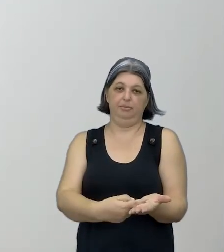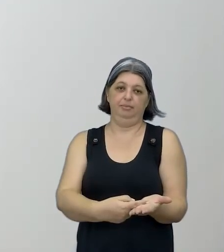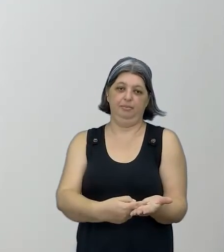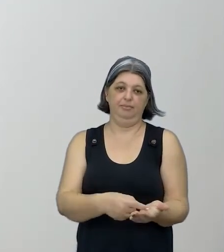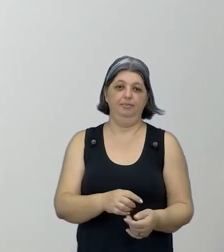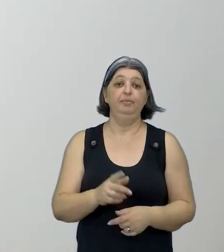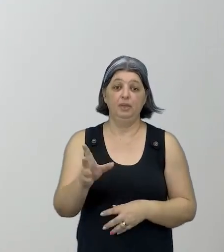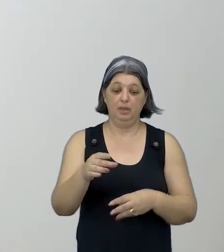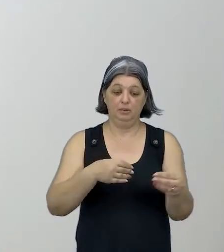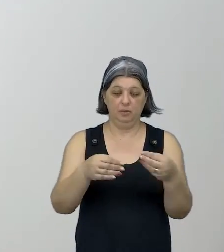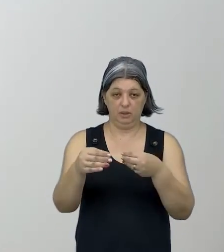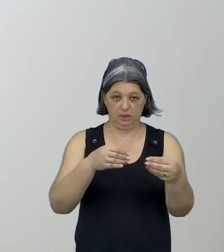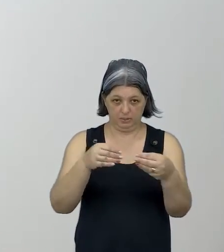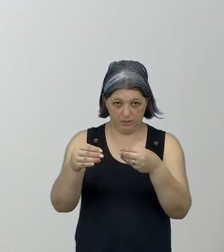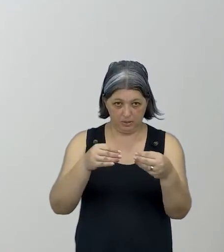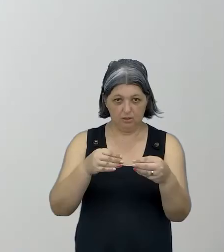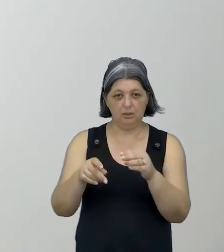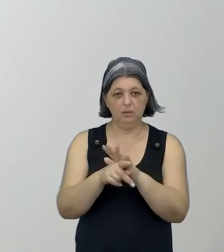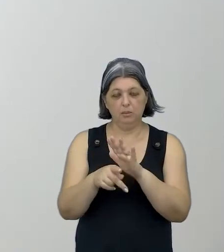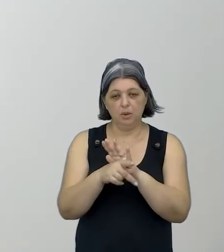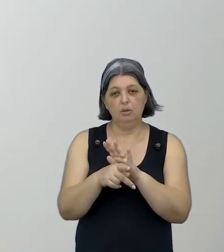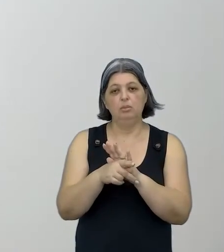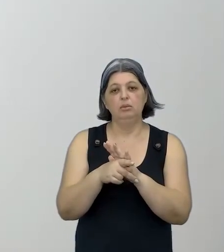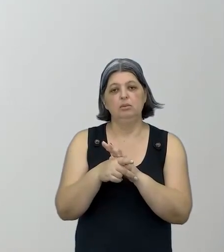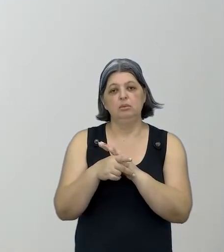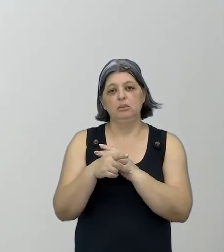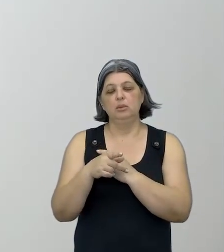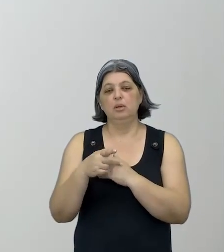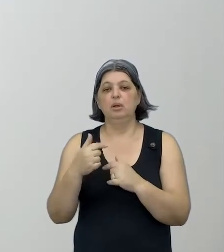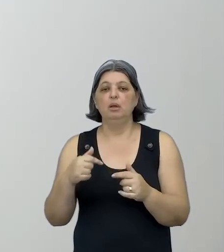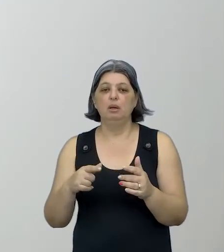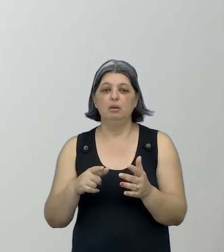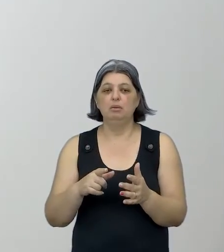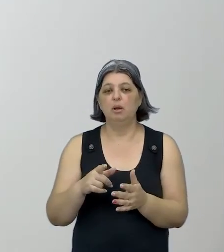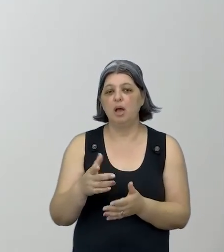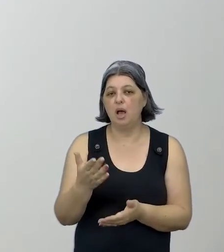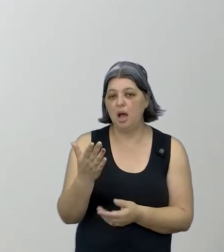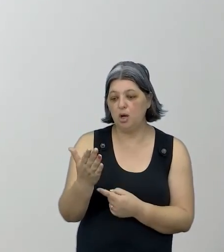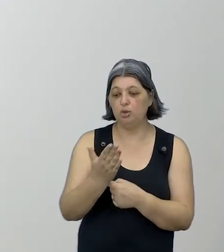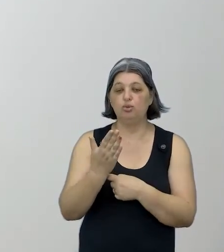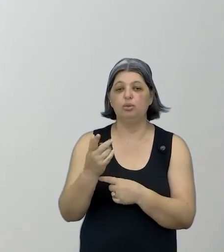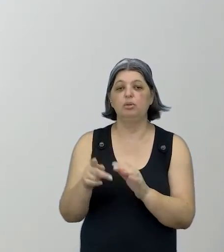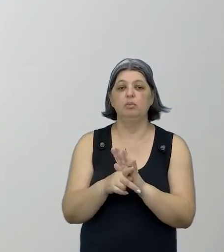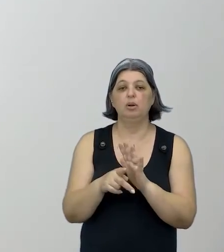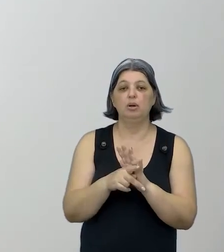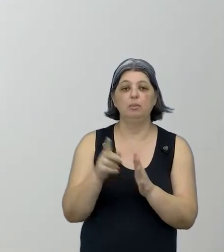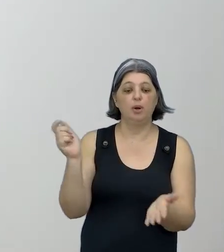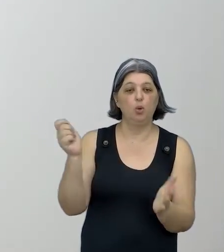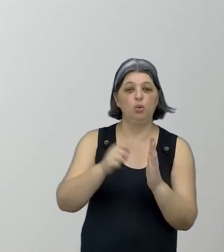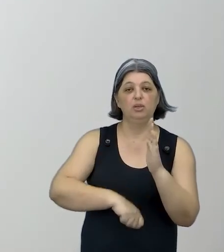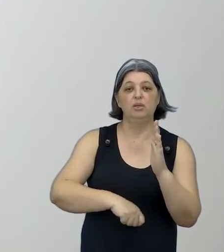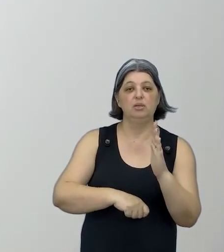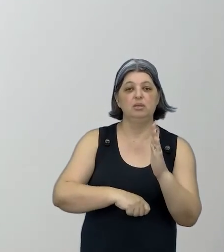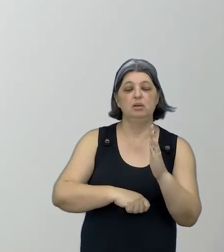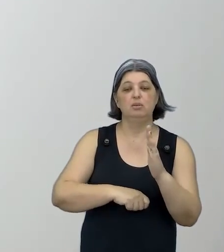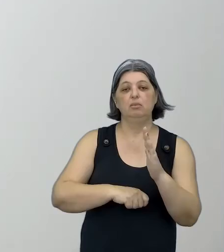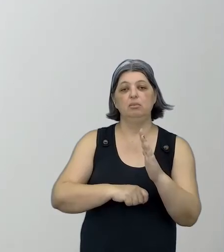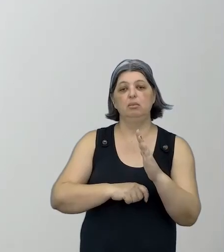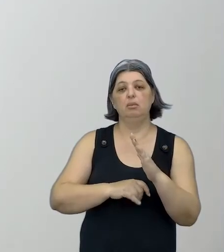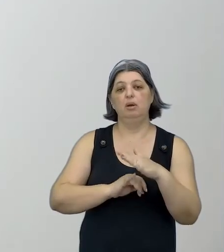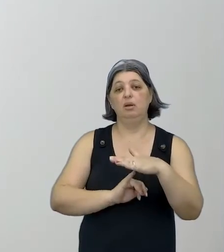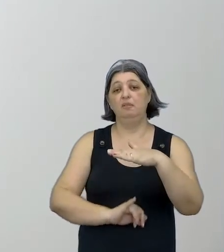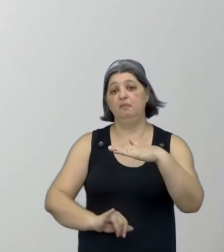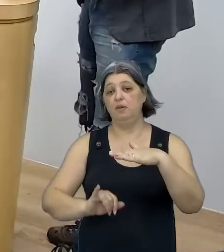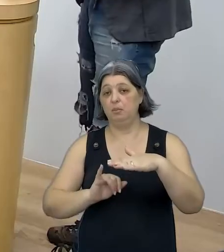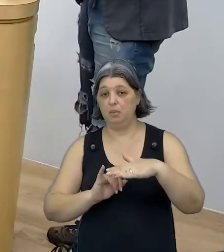flexibilização, ela tira esse ônus burocrático e facilita uma contratação formal, já que ela tem